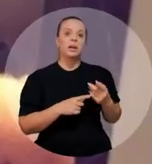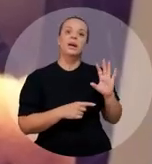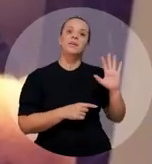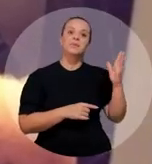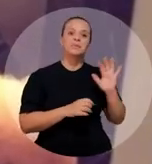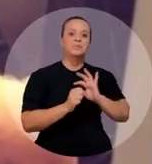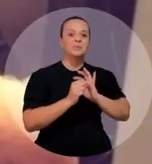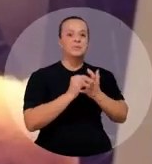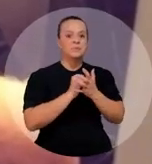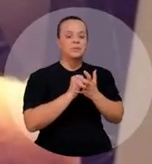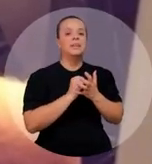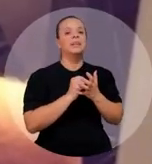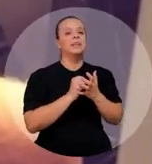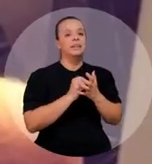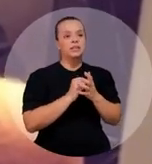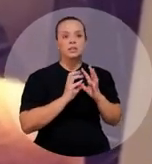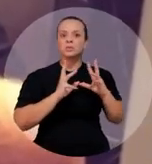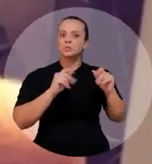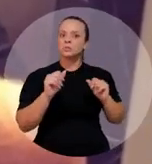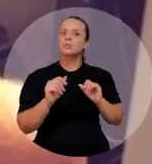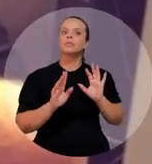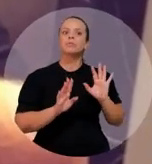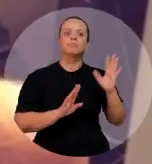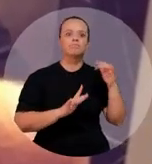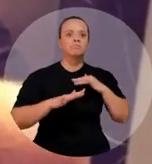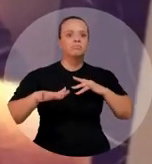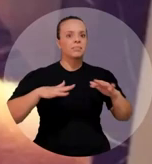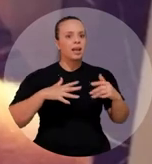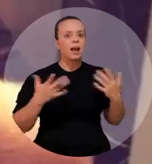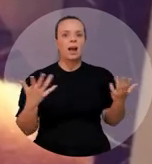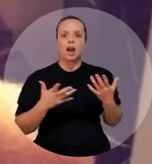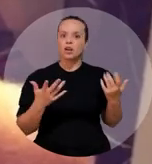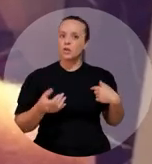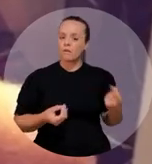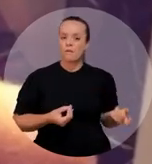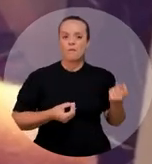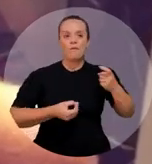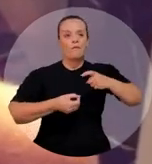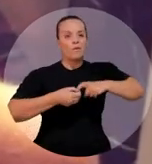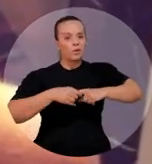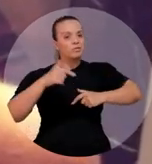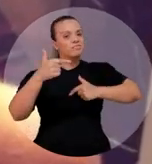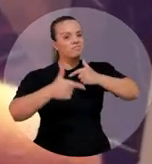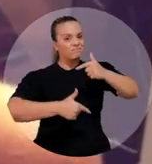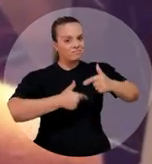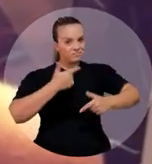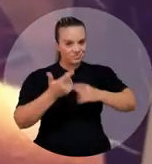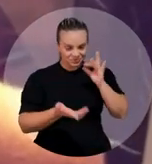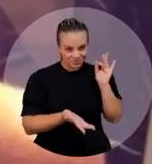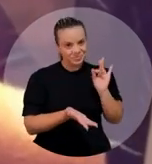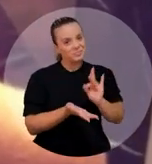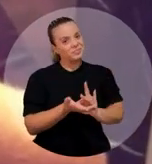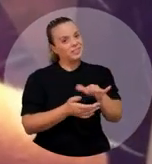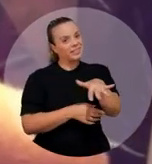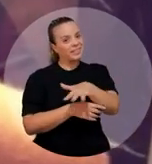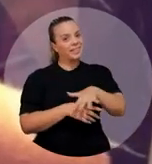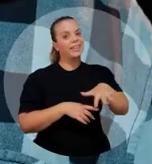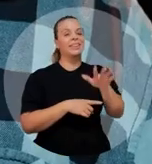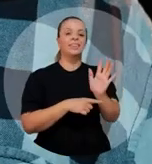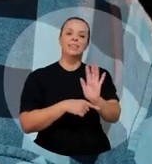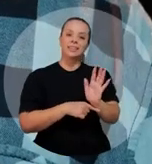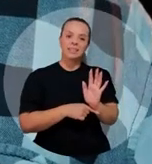depois da pandemia, depois desse movimento todo, né? Que é, digamos, o meu retorno, né? Ao trabalho mesmo no